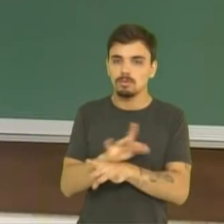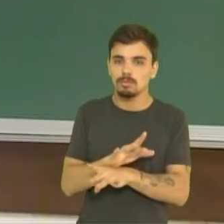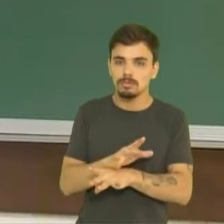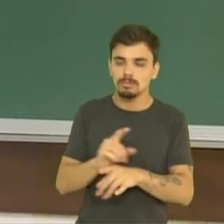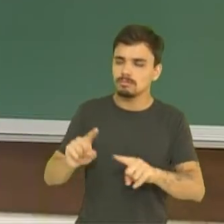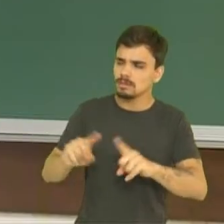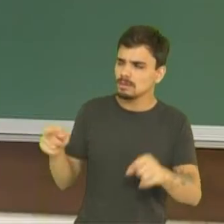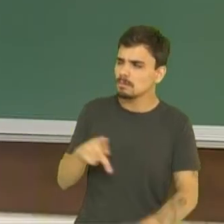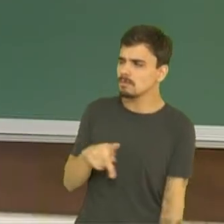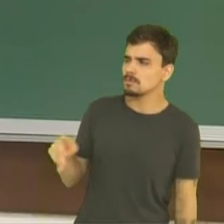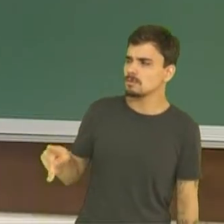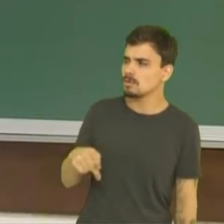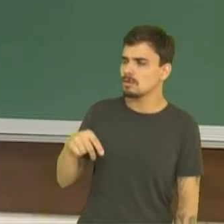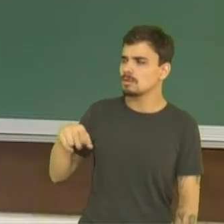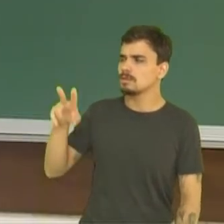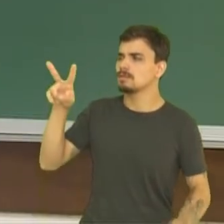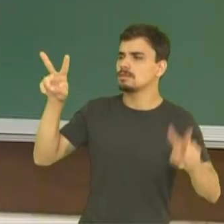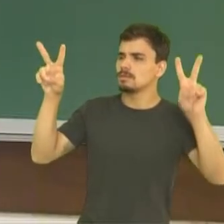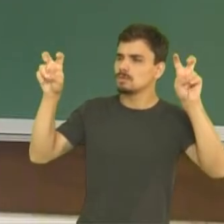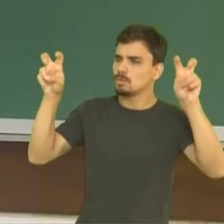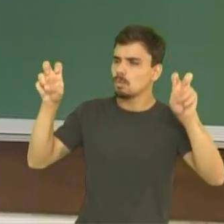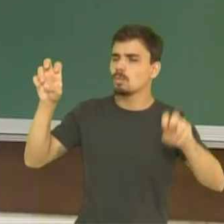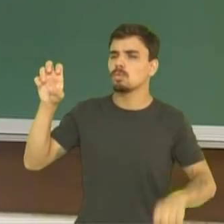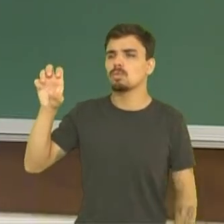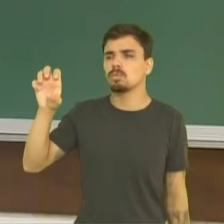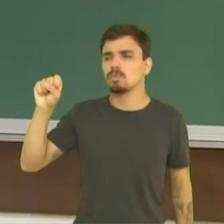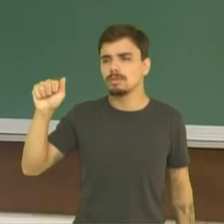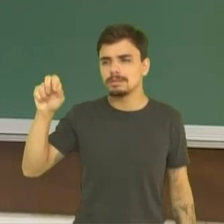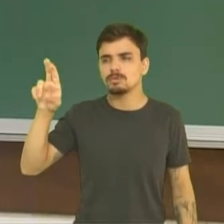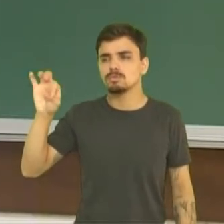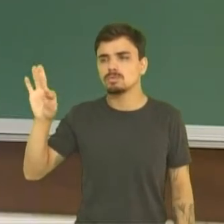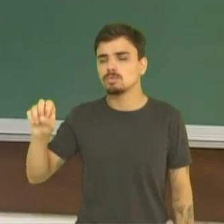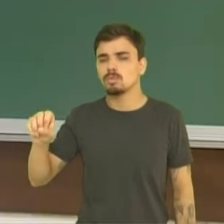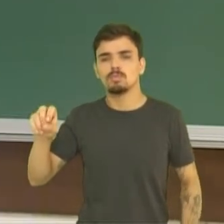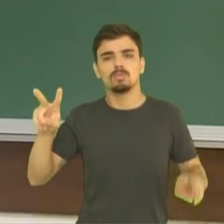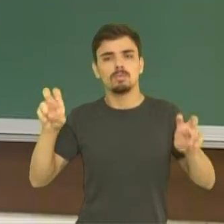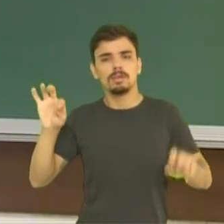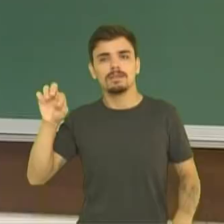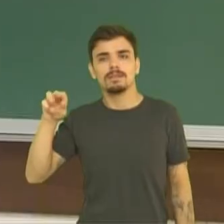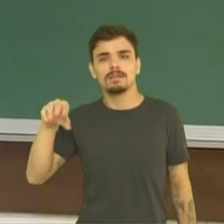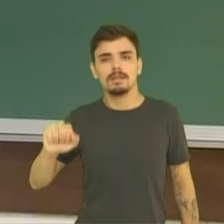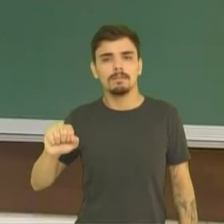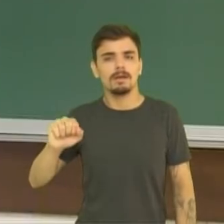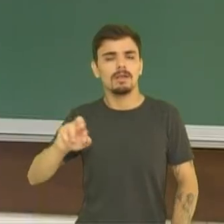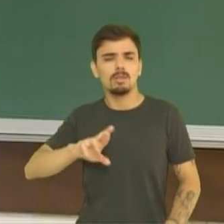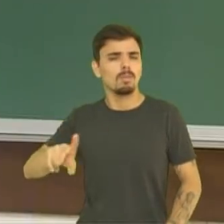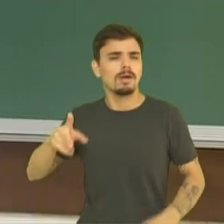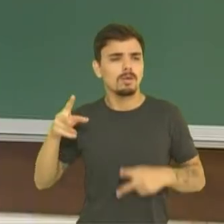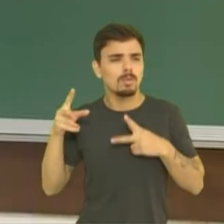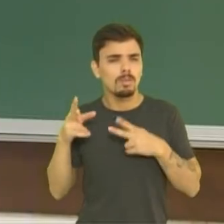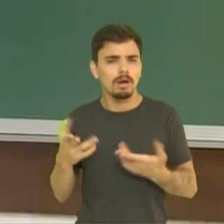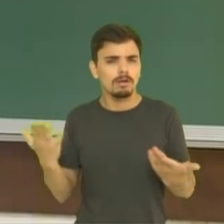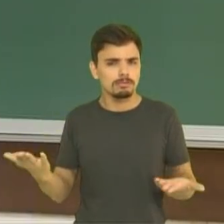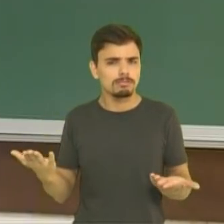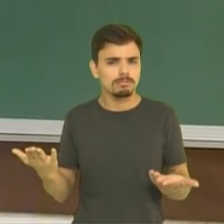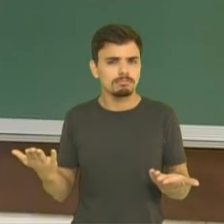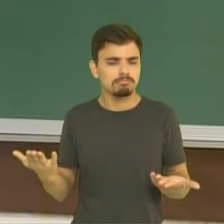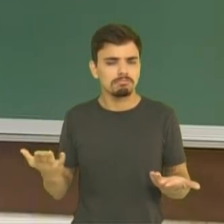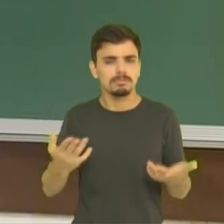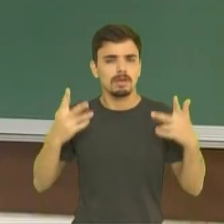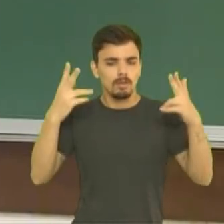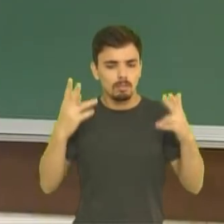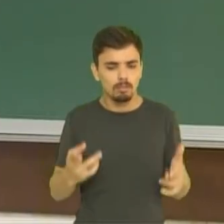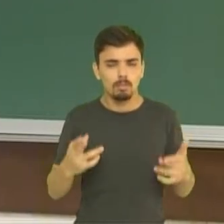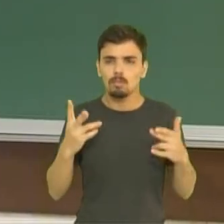pensando, professora, mas assunto e tema não é a mesma coisa? Tema e tese não é a mesma coisa, professora? Né?